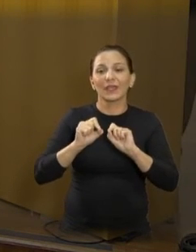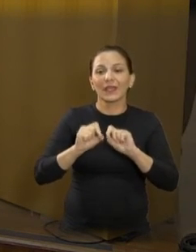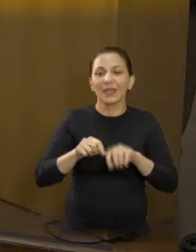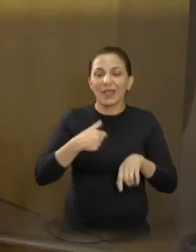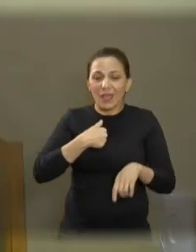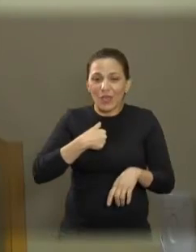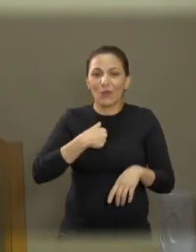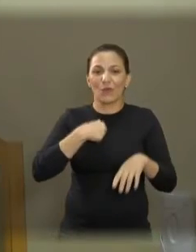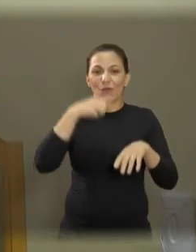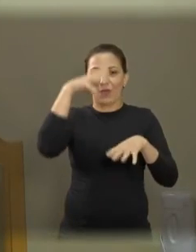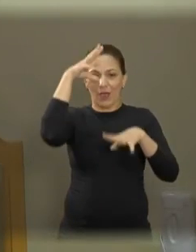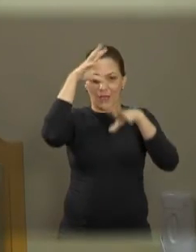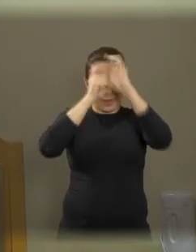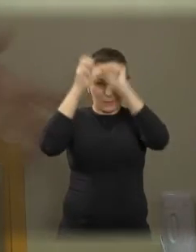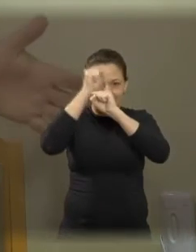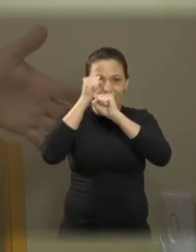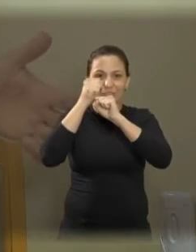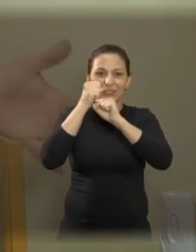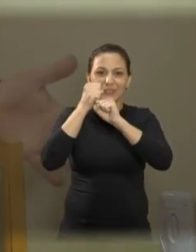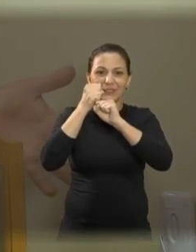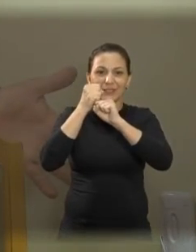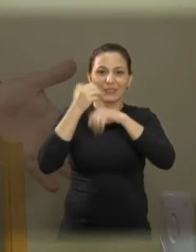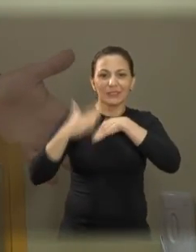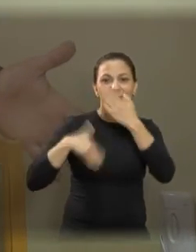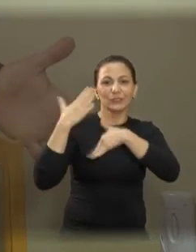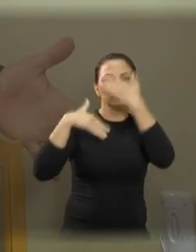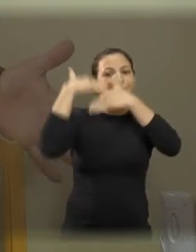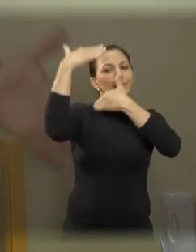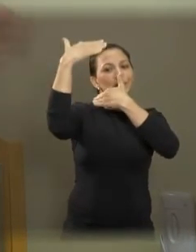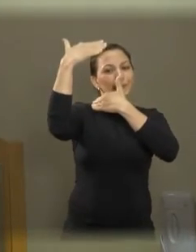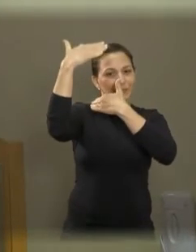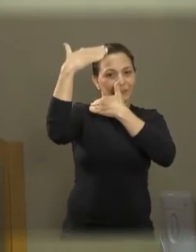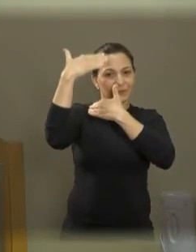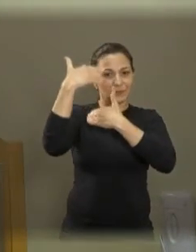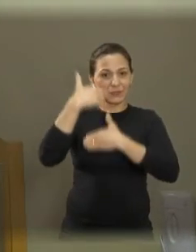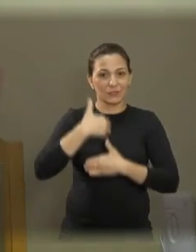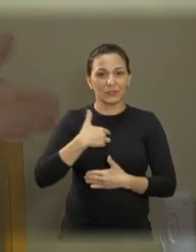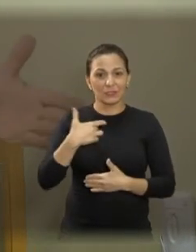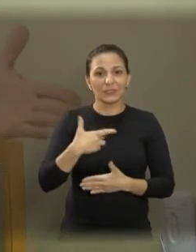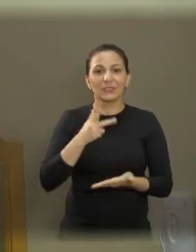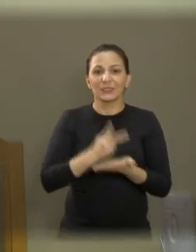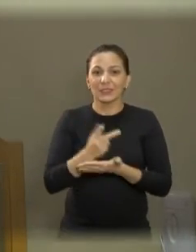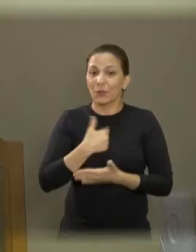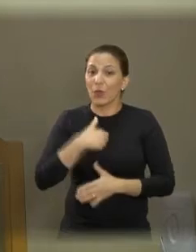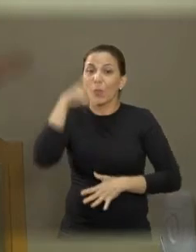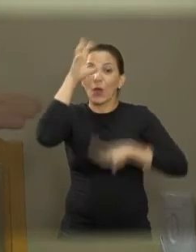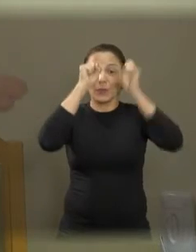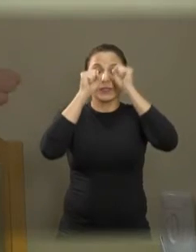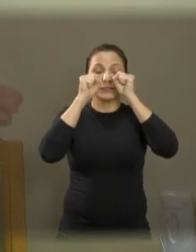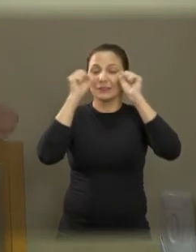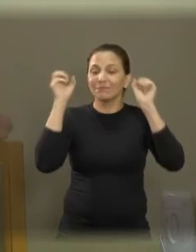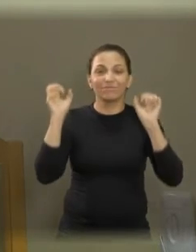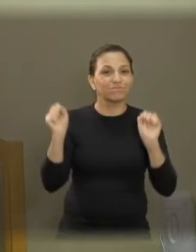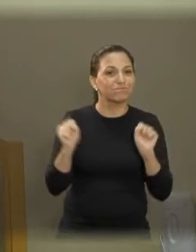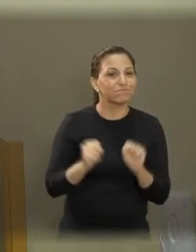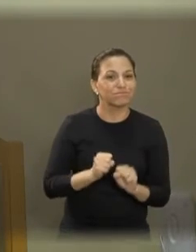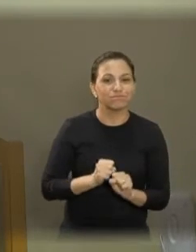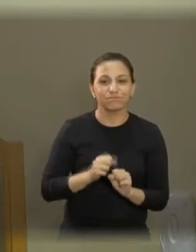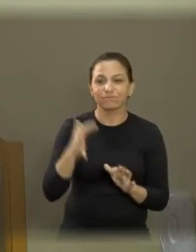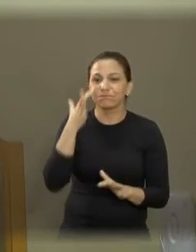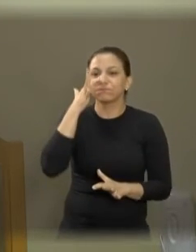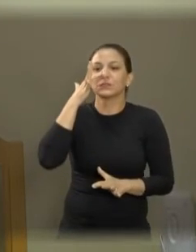quero. Eu sempre digo, eu não sei nada. Todo dia estou aprendendo, isso é fantástico.